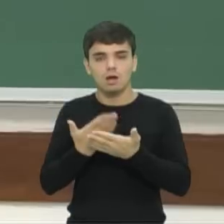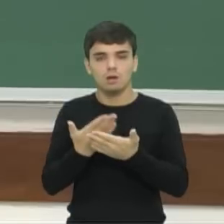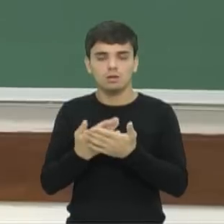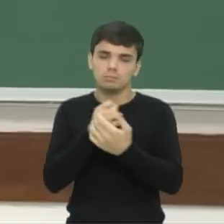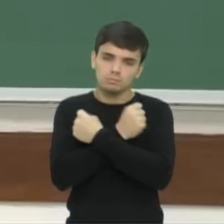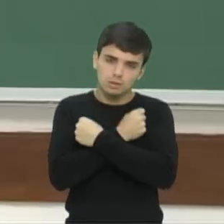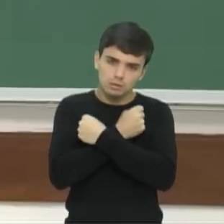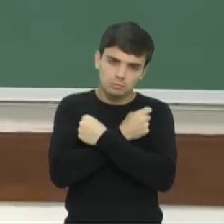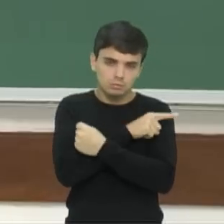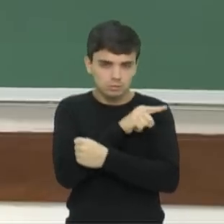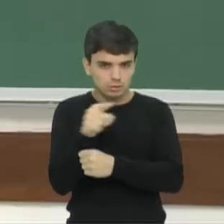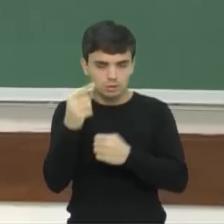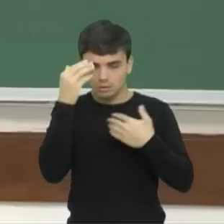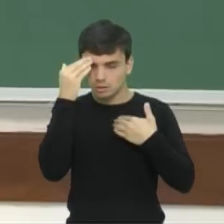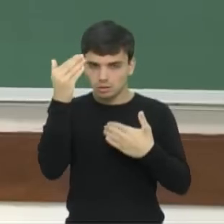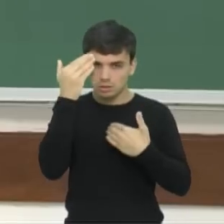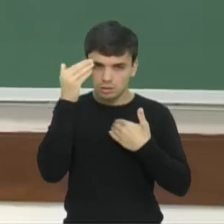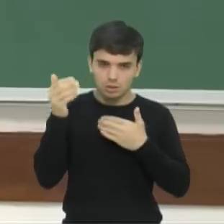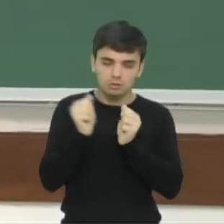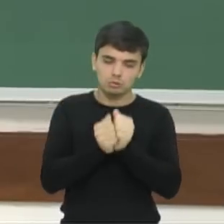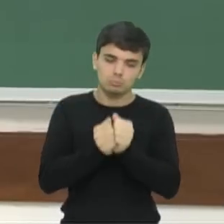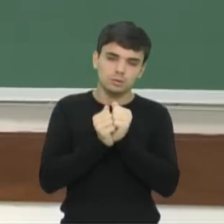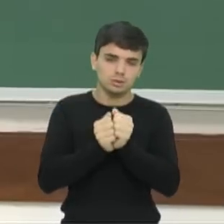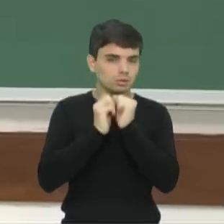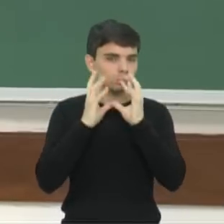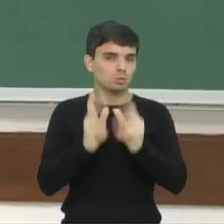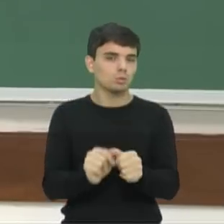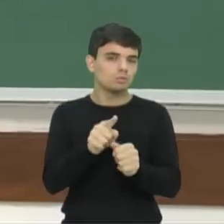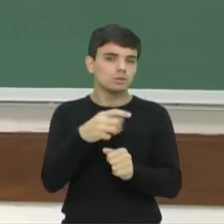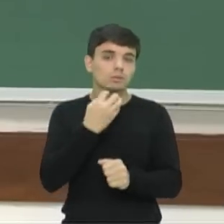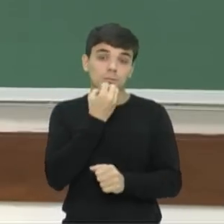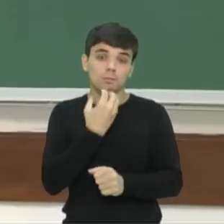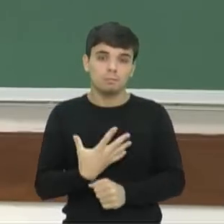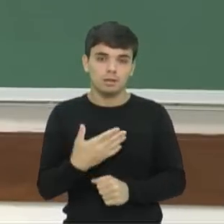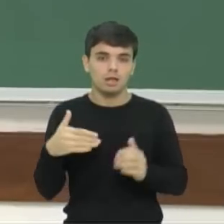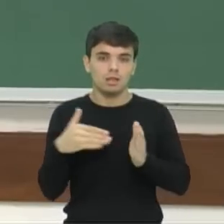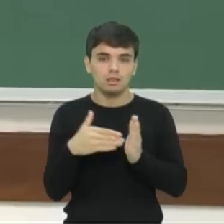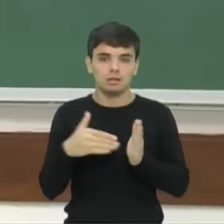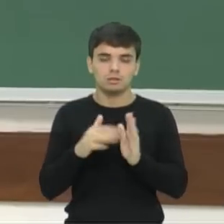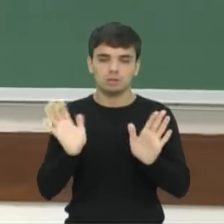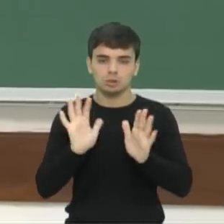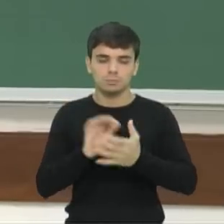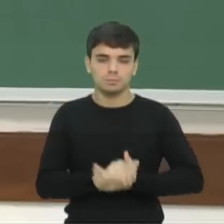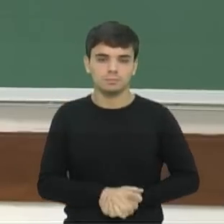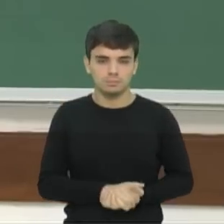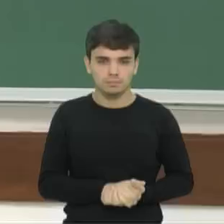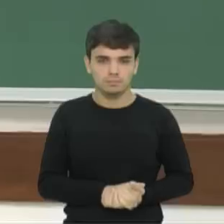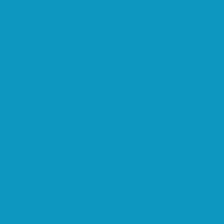Forte abraço a todos, agradeço a companhia de todos. Fiquem bem e até lá. Date Baiô.